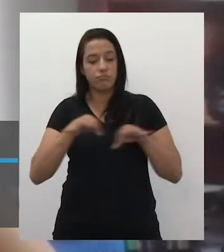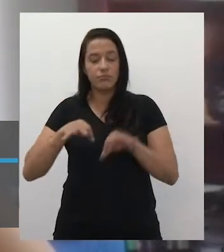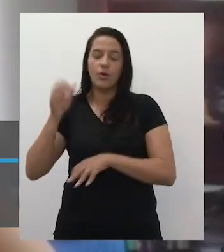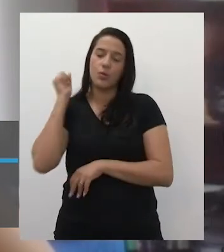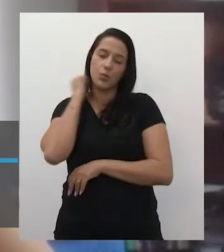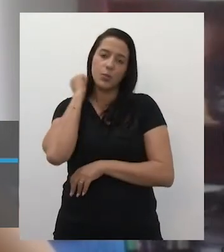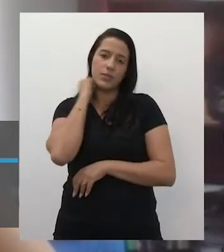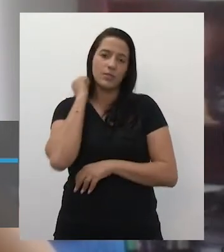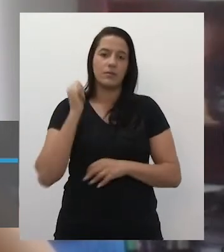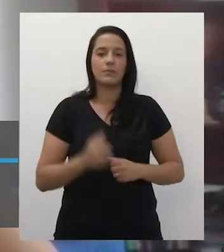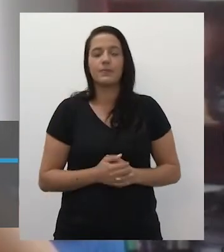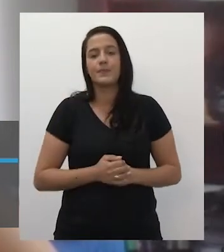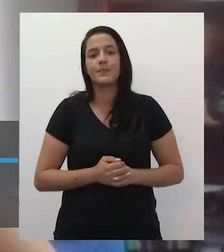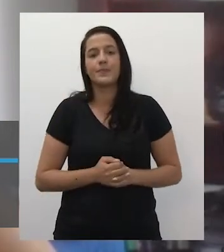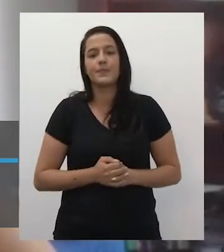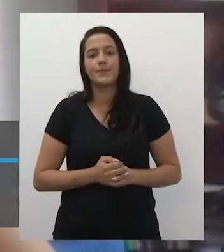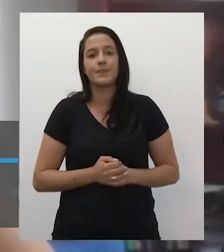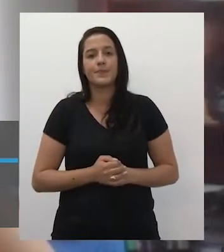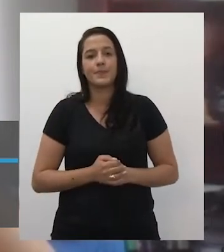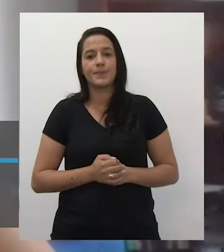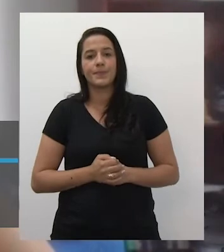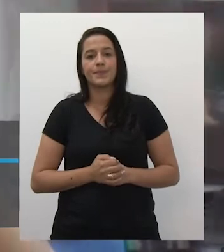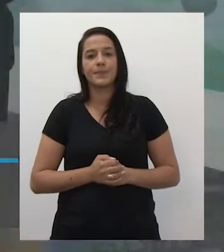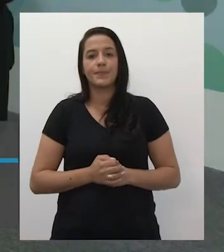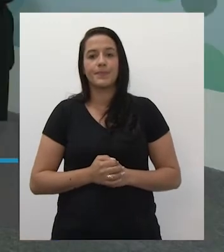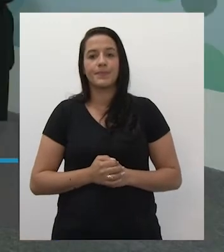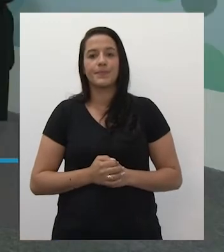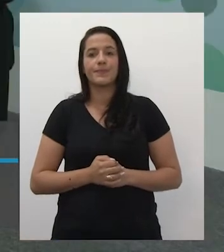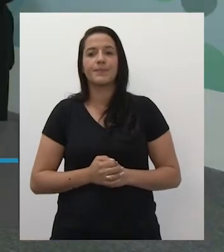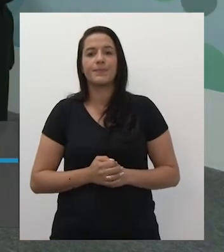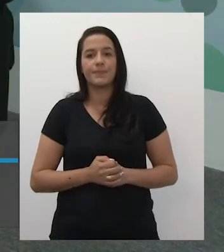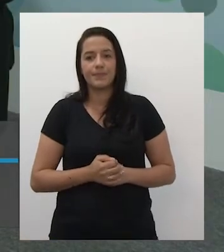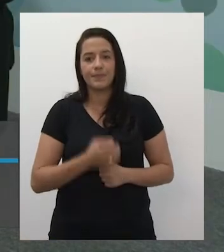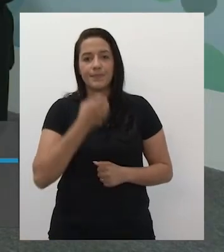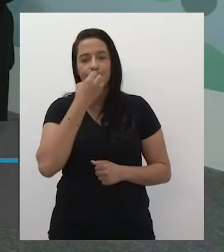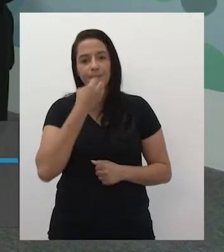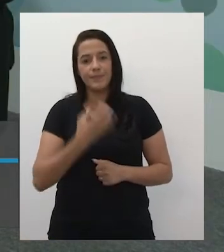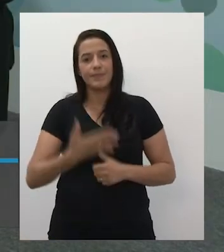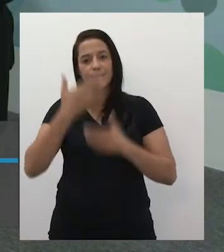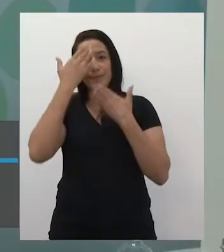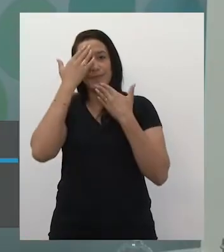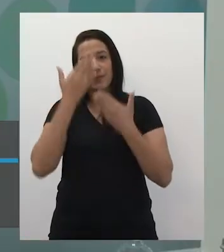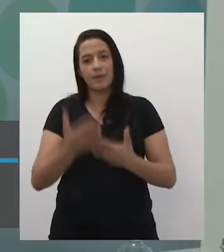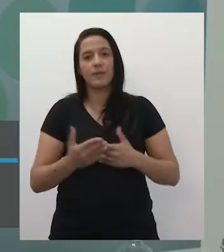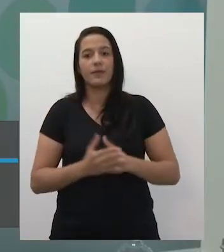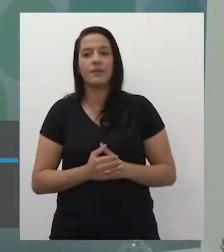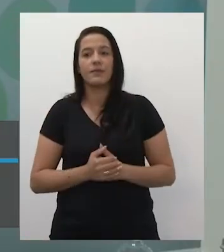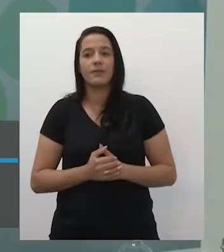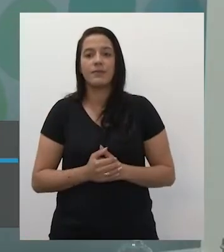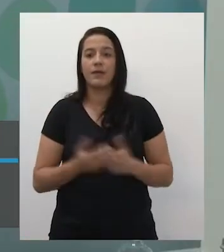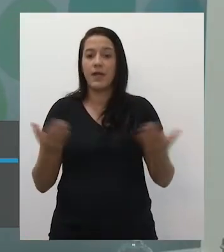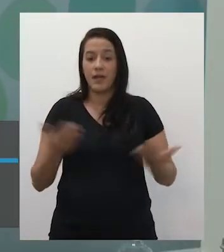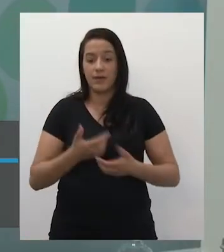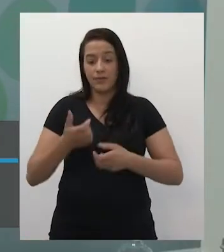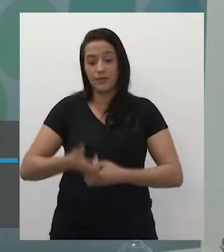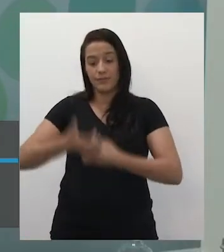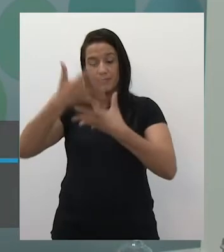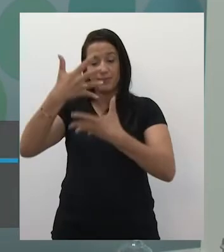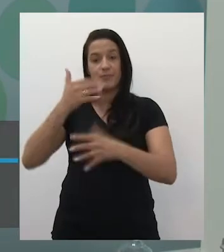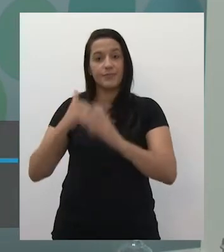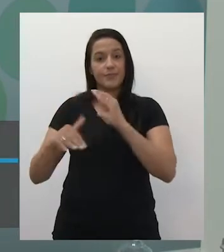dia, elas conseguem justamente organizar melhor a rotina delas, e isso vai diminuindo o nível de estresse dela, isso